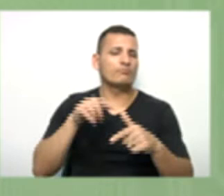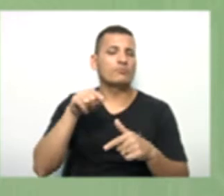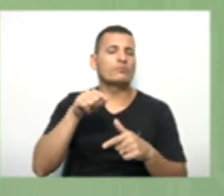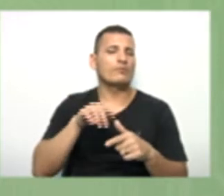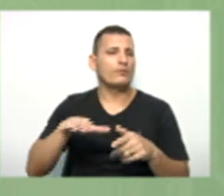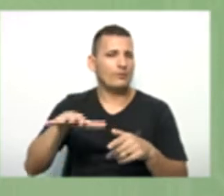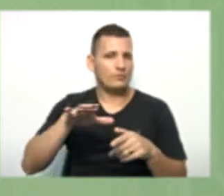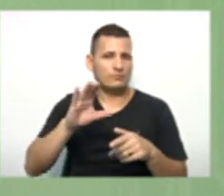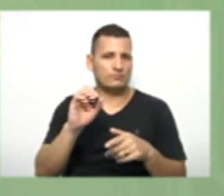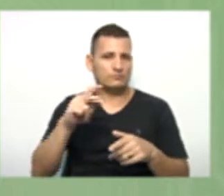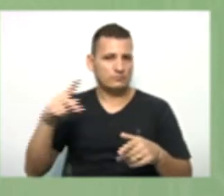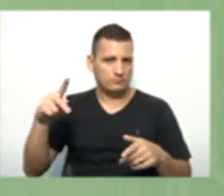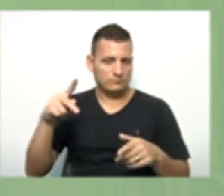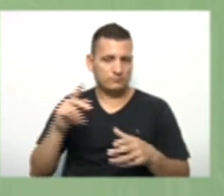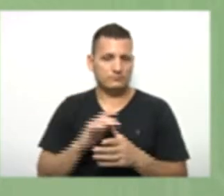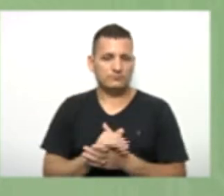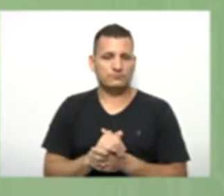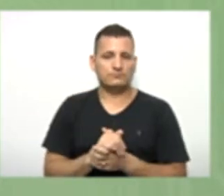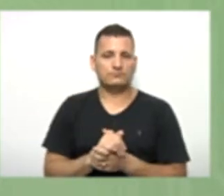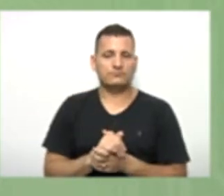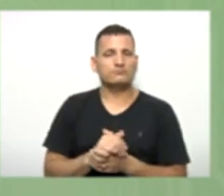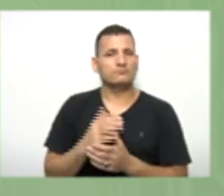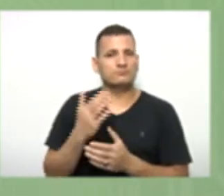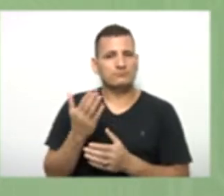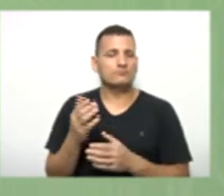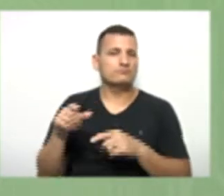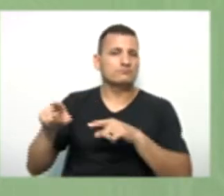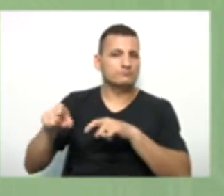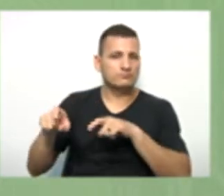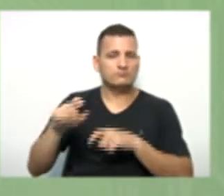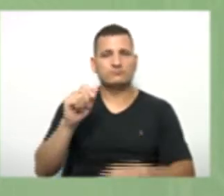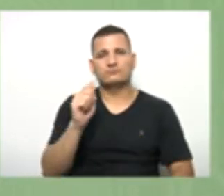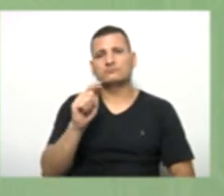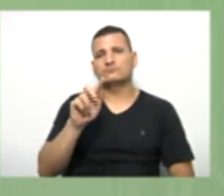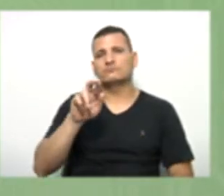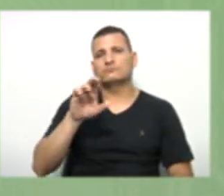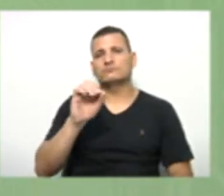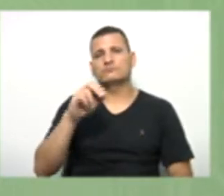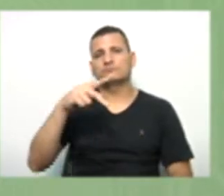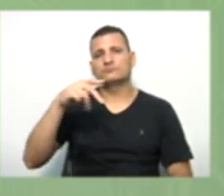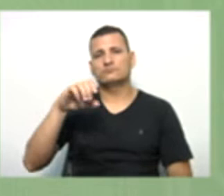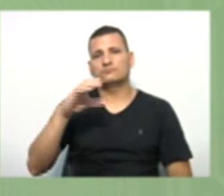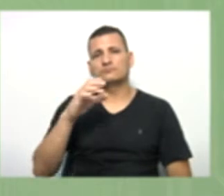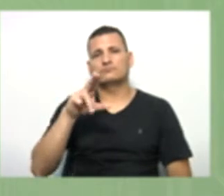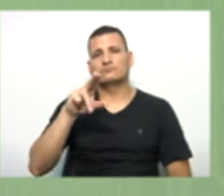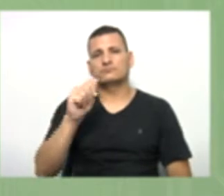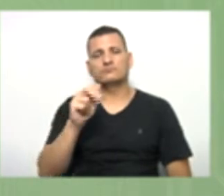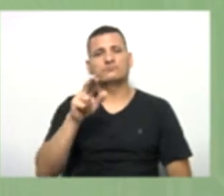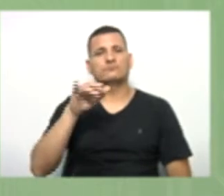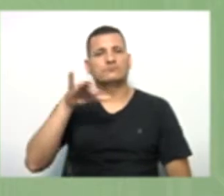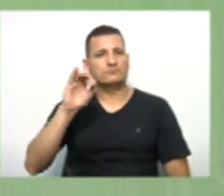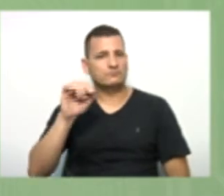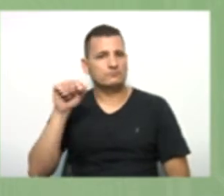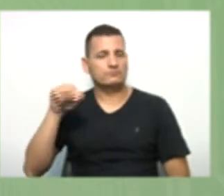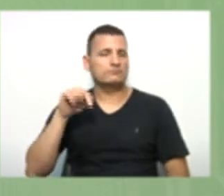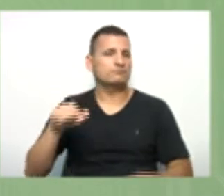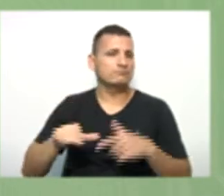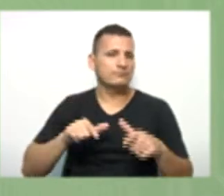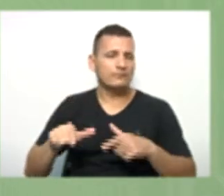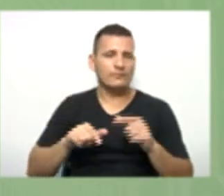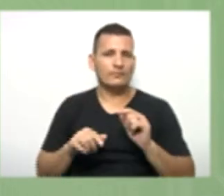cooperativa. Então, é o ramo agropecuário. Então, o que ela faz? Ela trabalha com, vamos